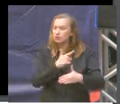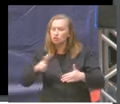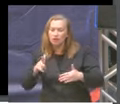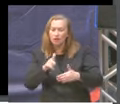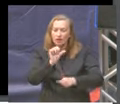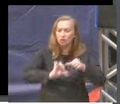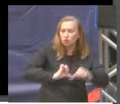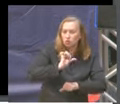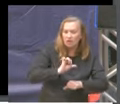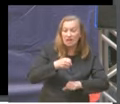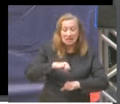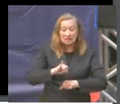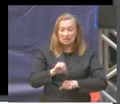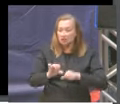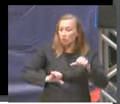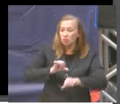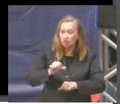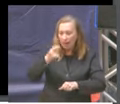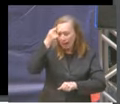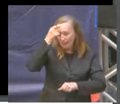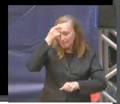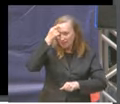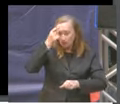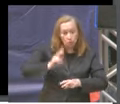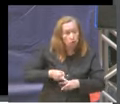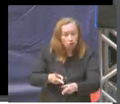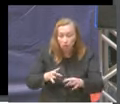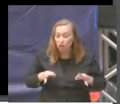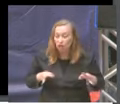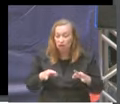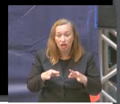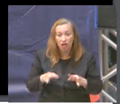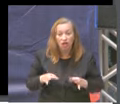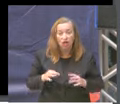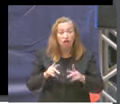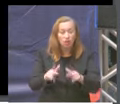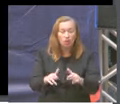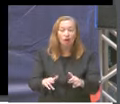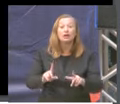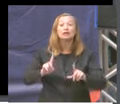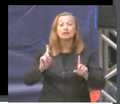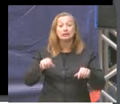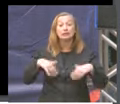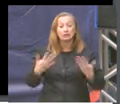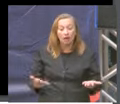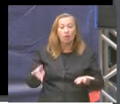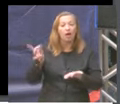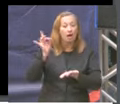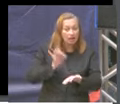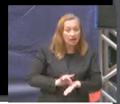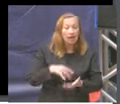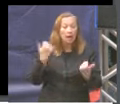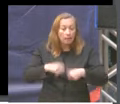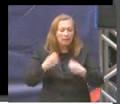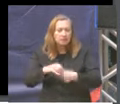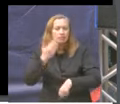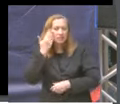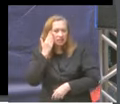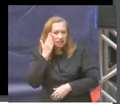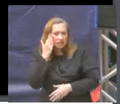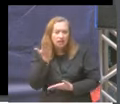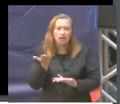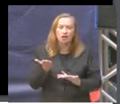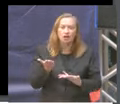que não mudam suas mentes e não podem mudar nada. E é isso, hoje é uma realidade, a gente precisa entender que deixou de